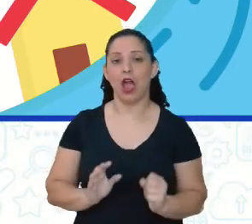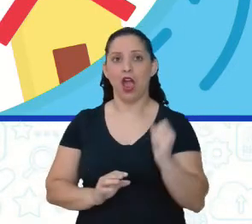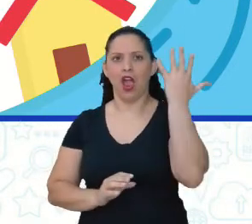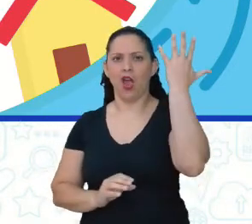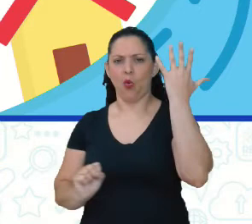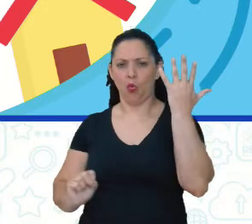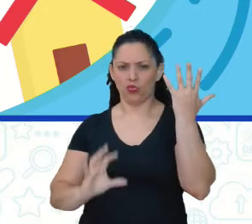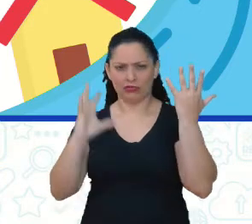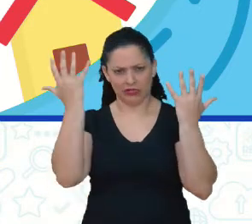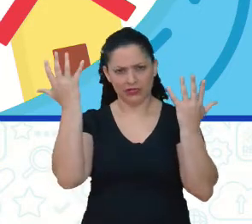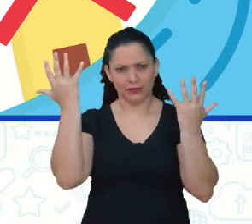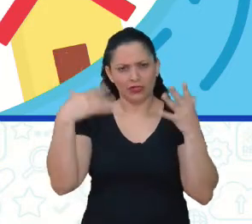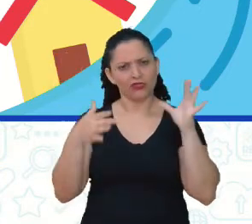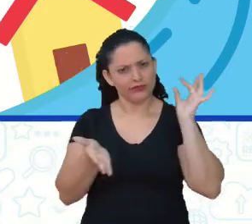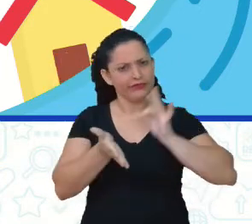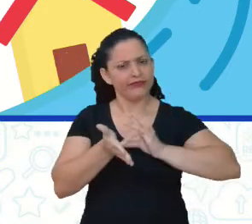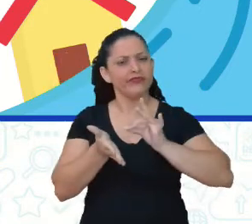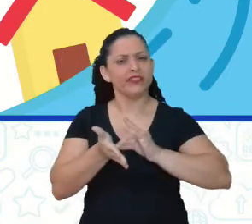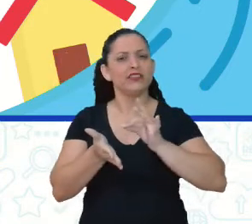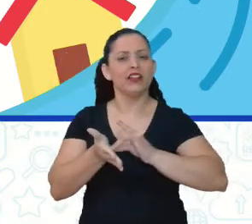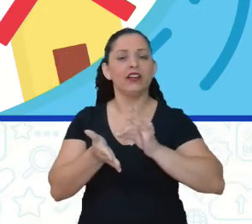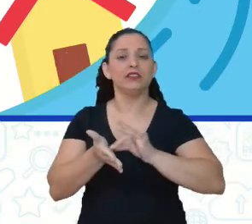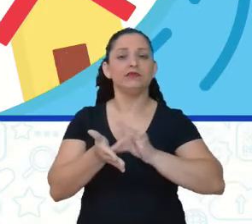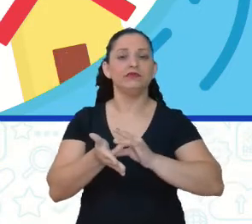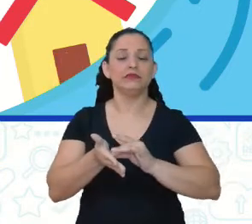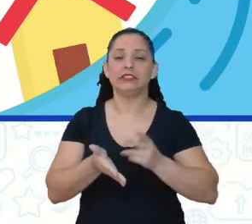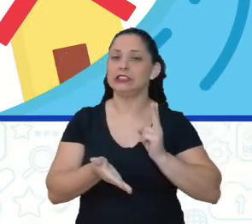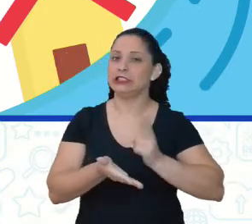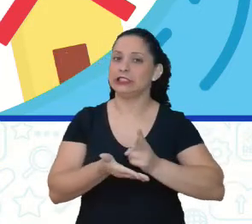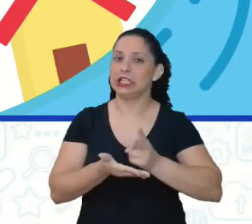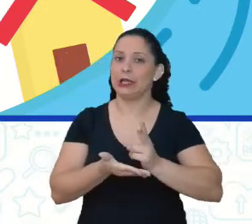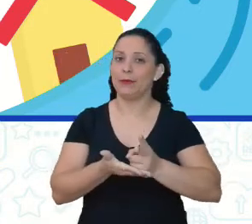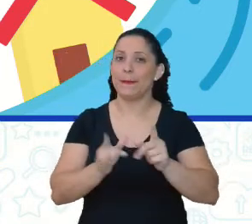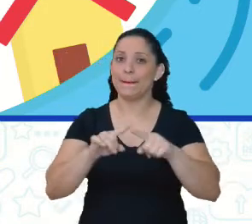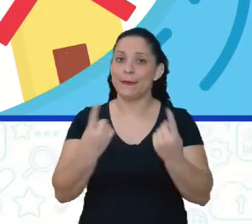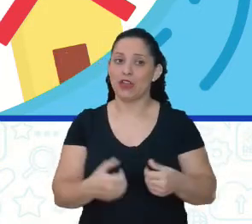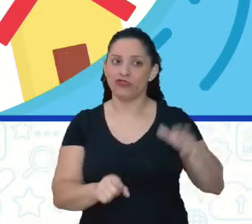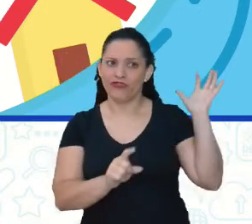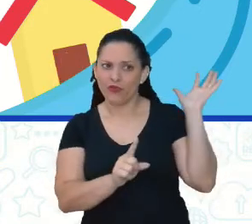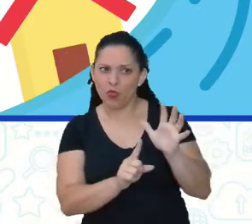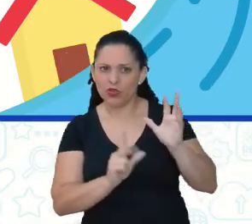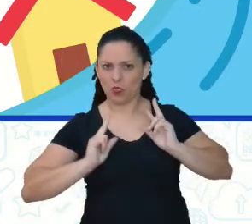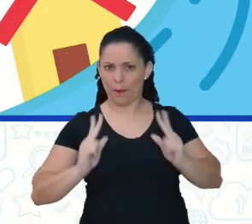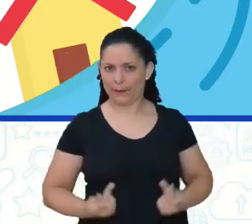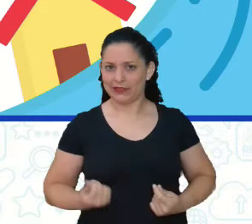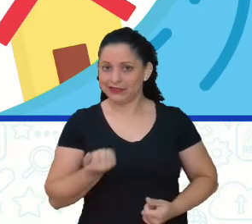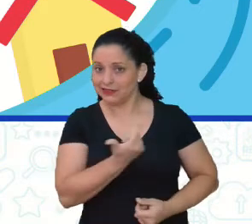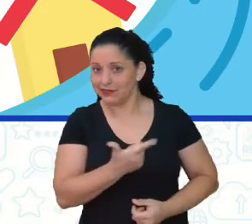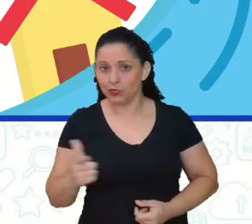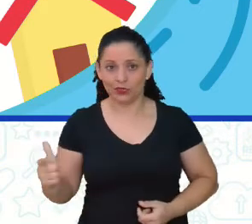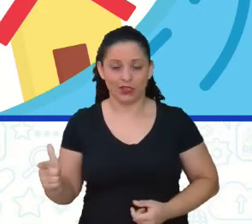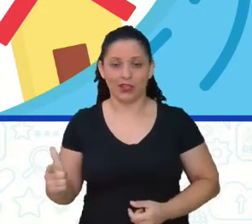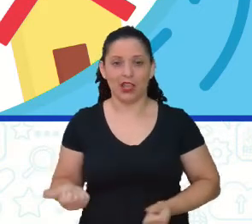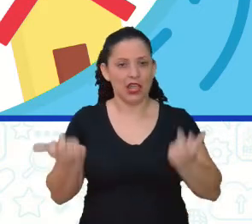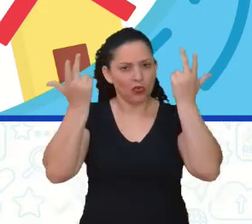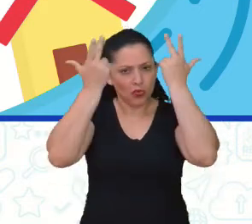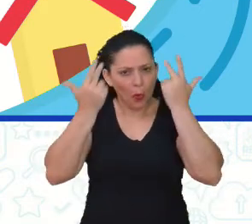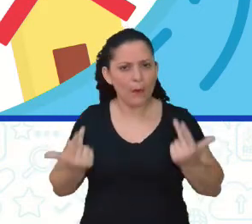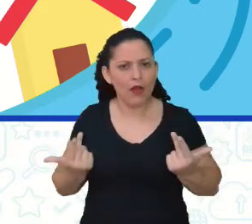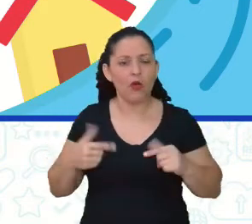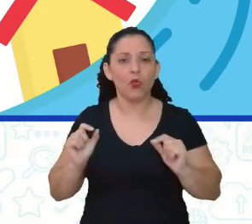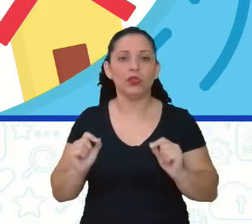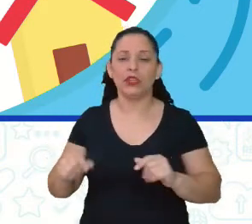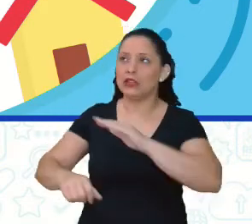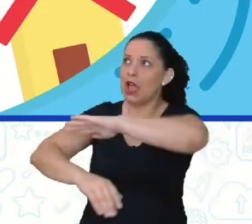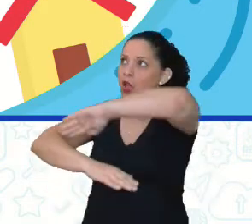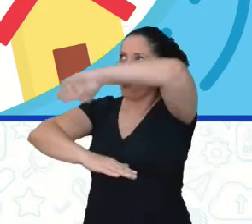não artificiais, ou seja, que ocorrem sem a intervenção humana. Então, a gente está vendo aí deslizamentos de barreiras, porque